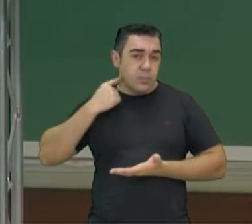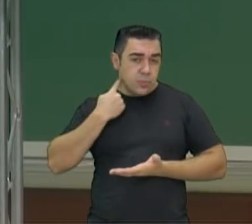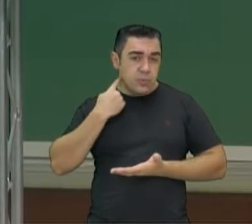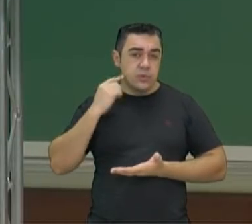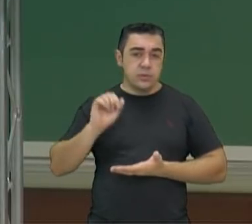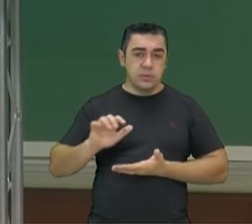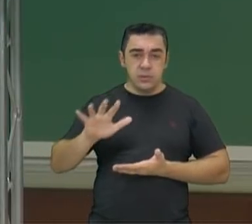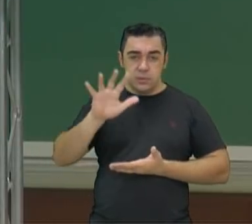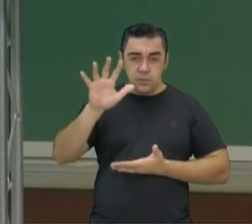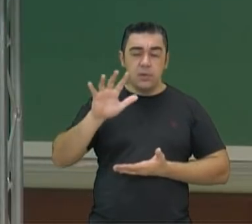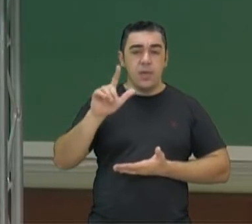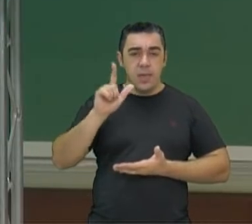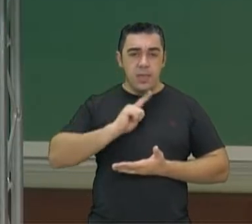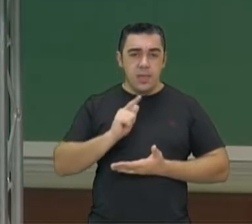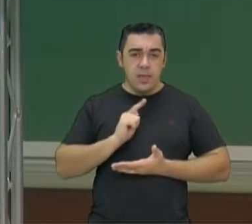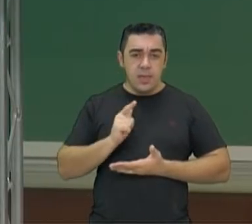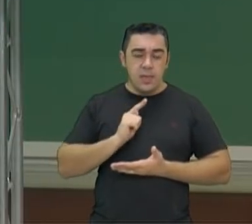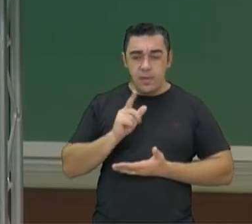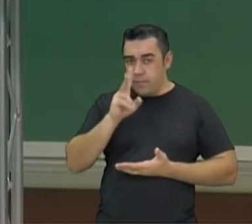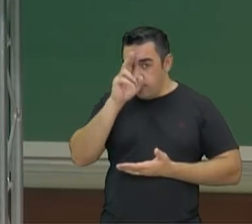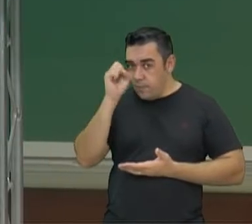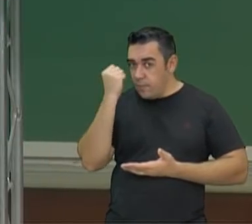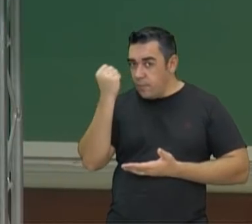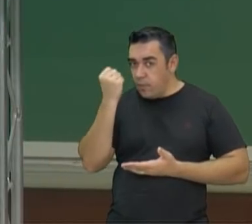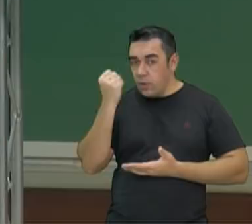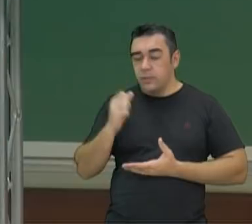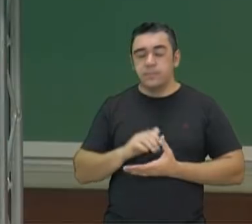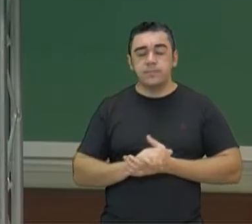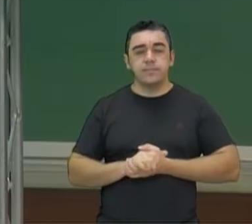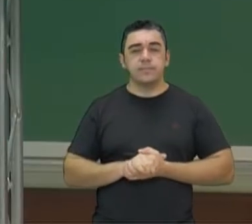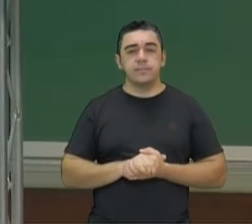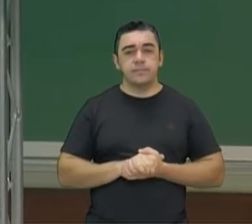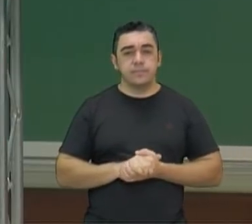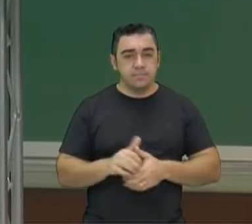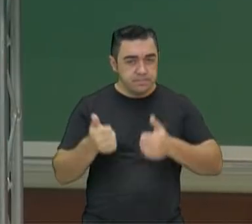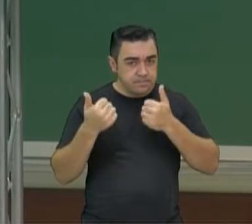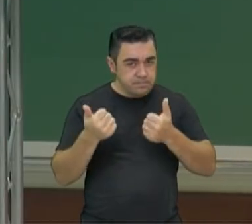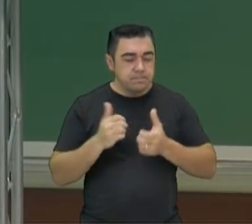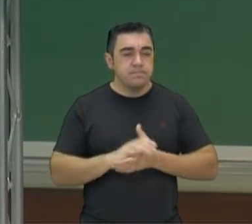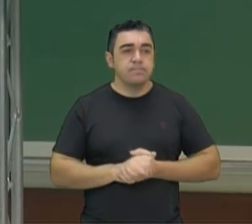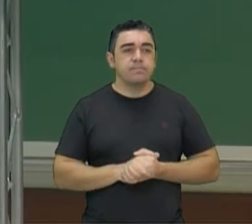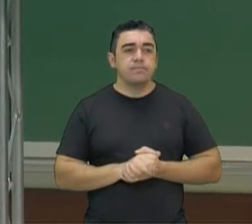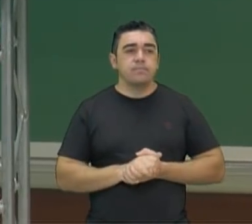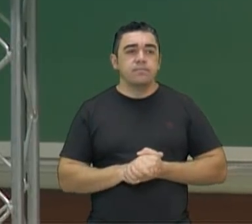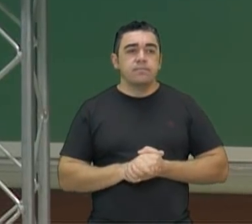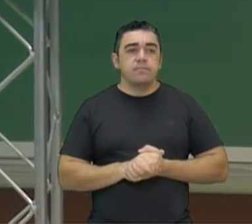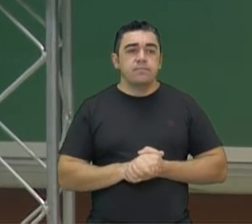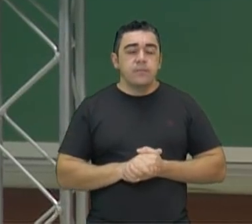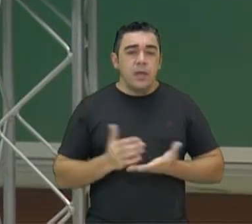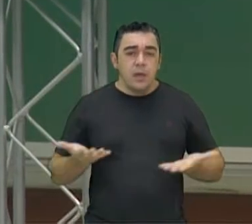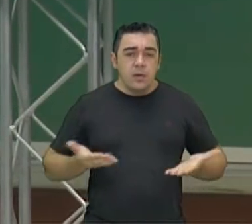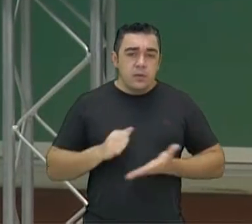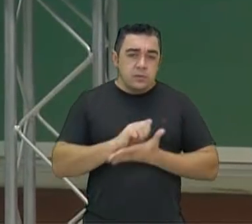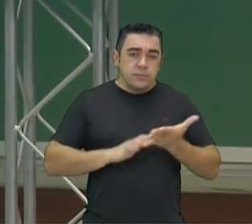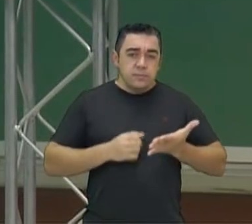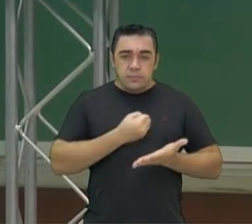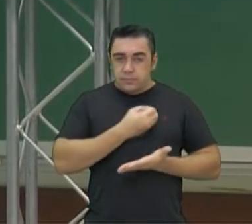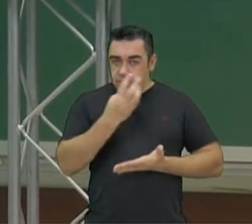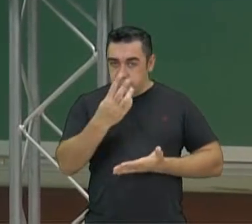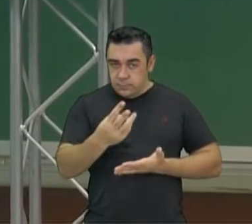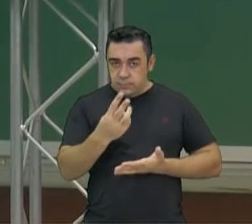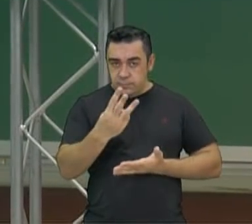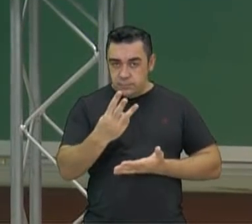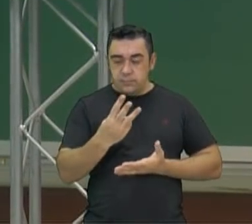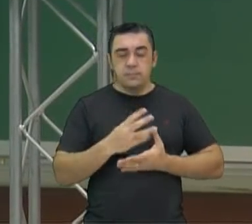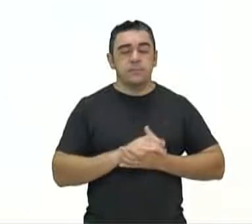poluição, né, a nível da atmosférica. Tudo bem? Aí? Então vamos para uma atividade.